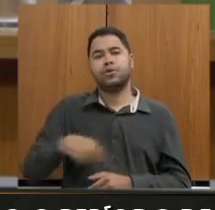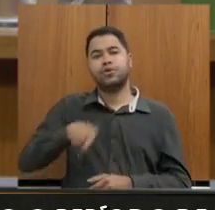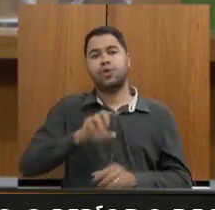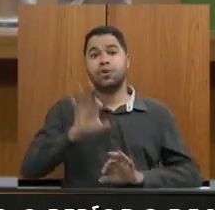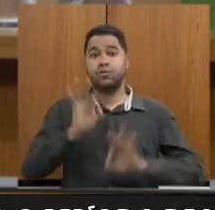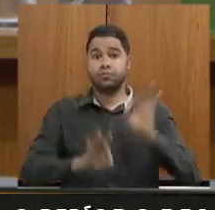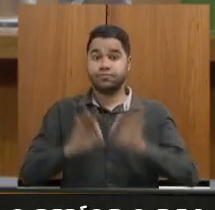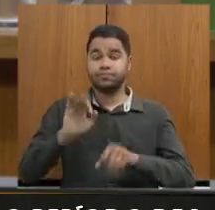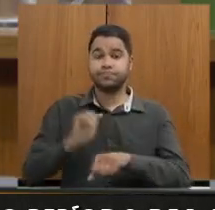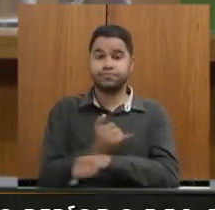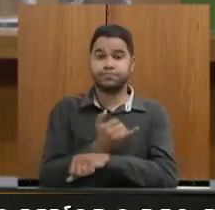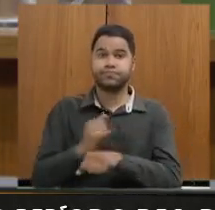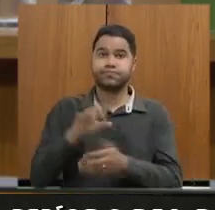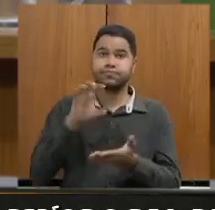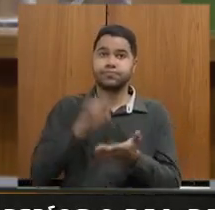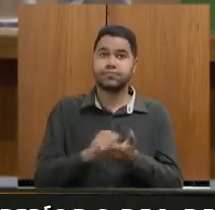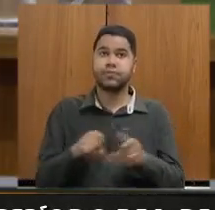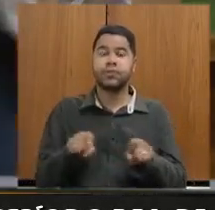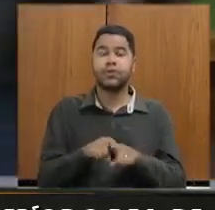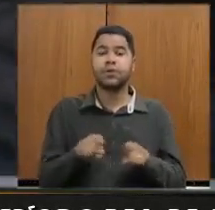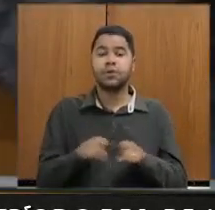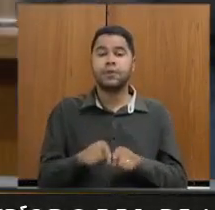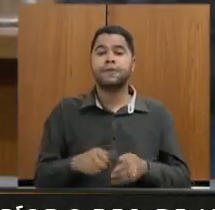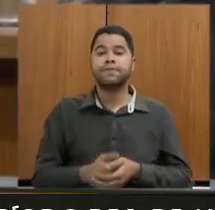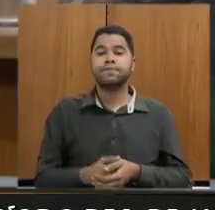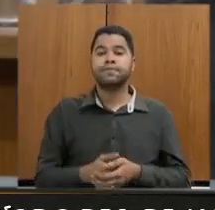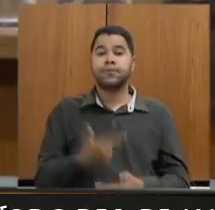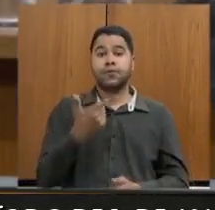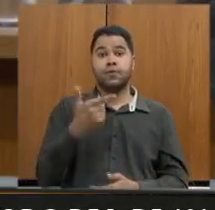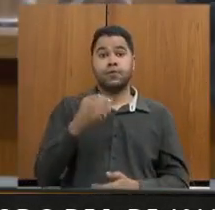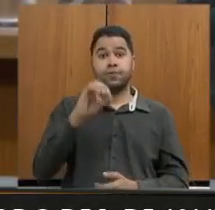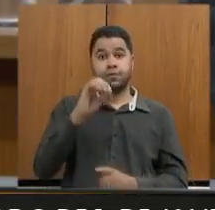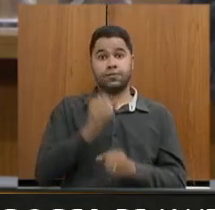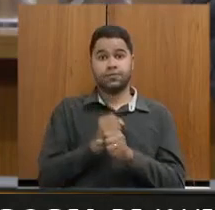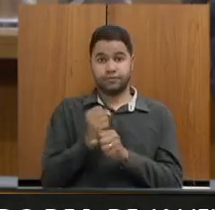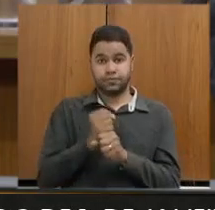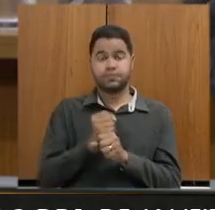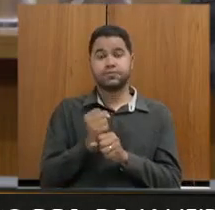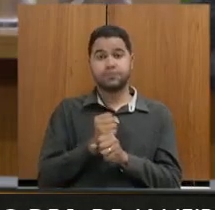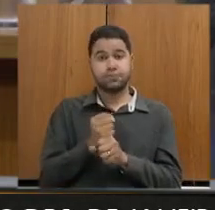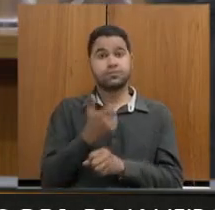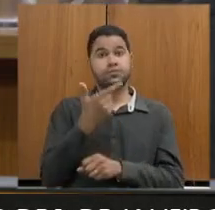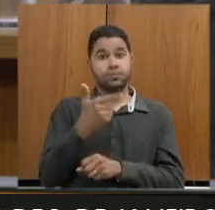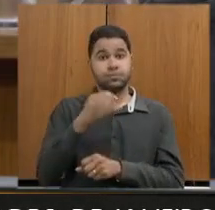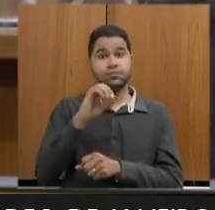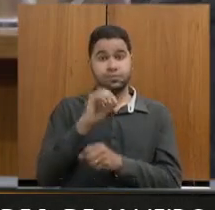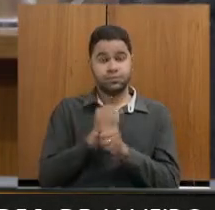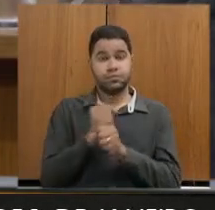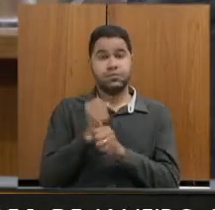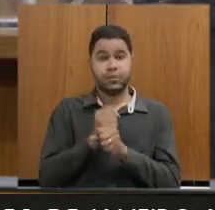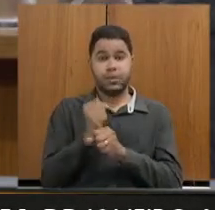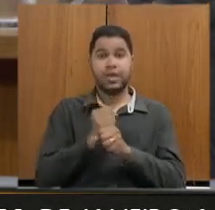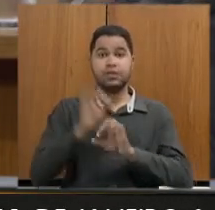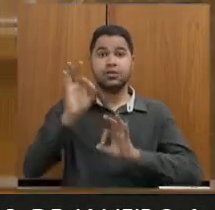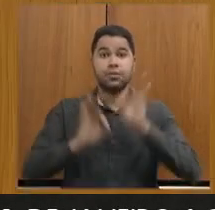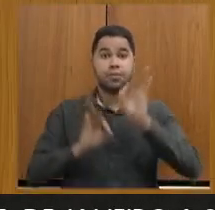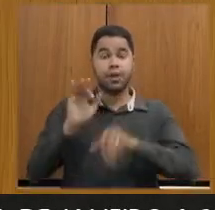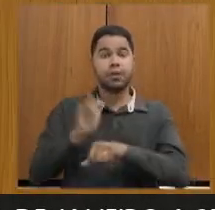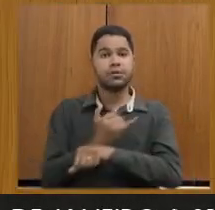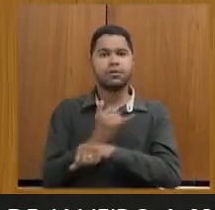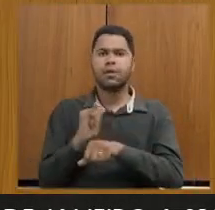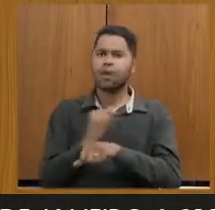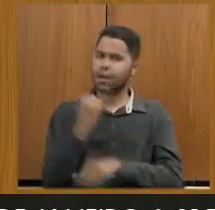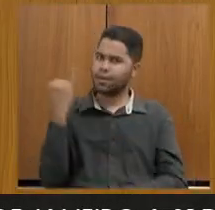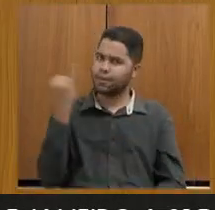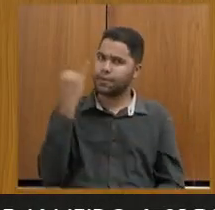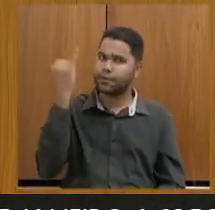plano estratégico aqui eu queria registrar Deputado nós temos 20 anos 20 anos de plano estratégico e isso é